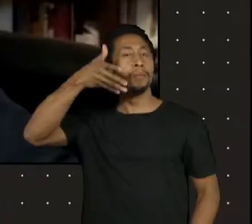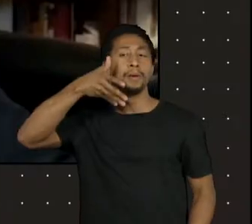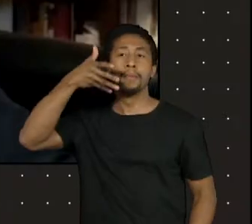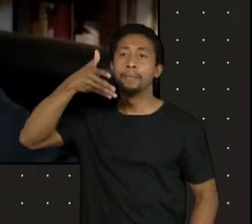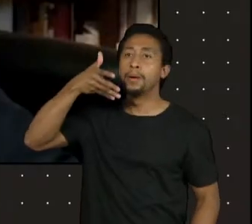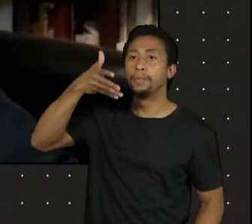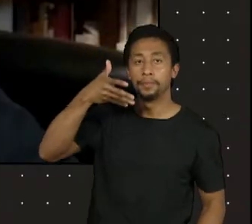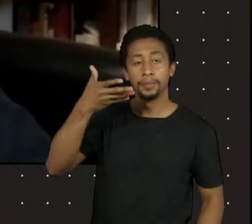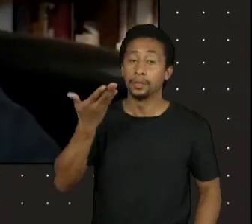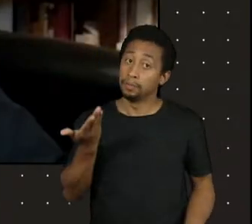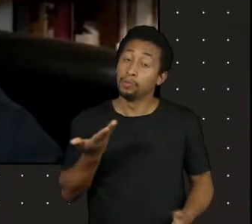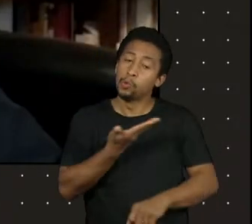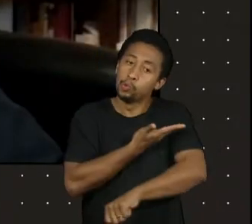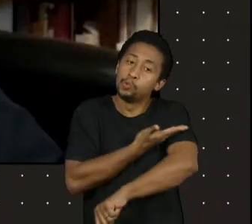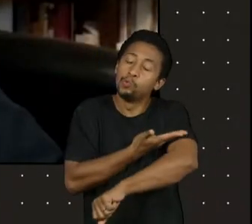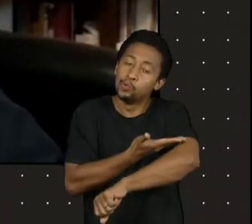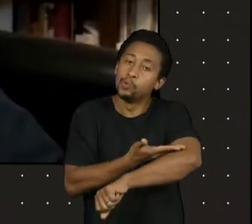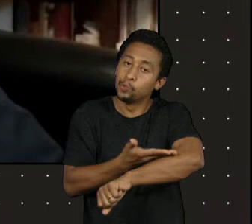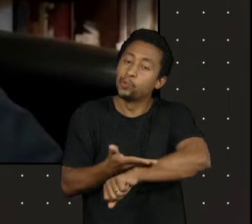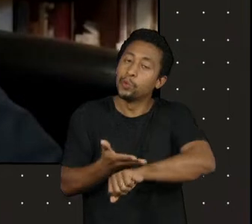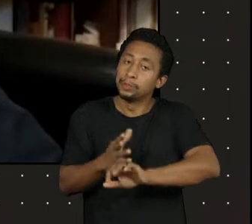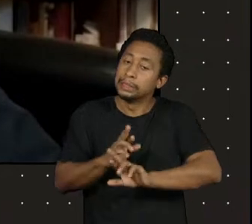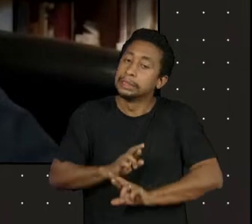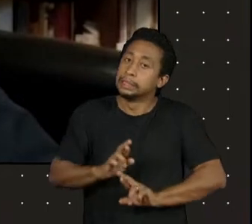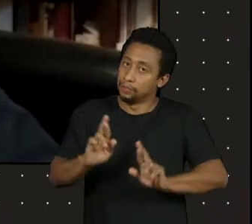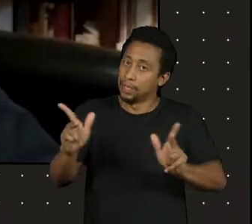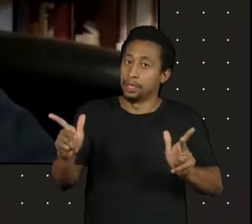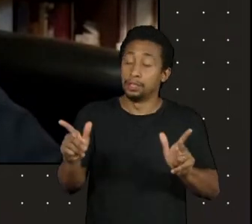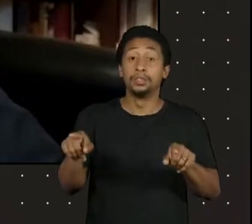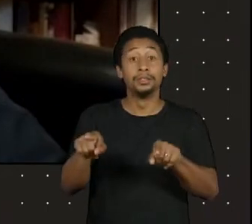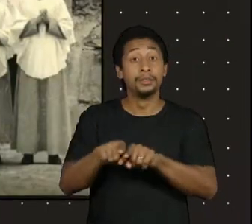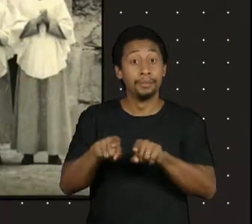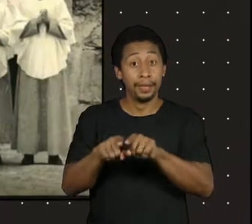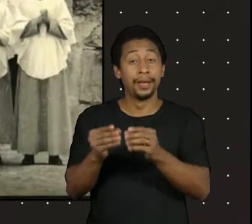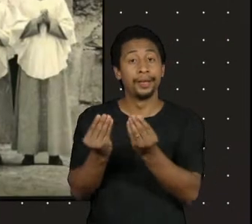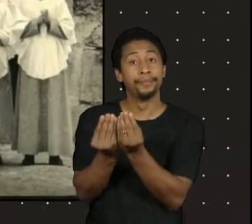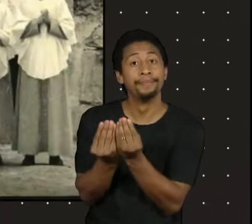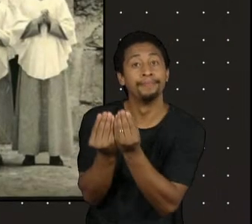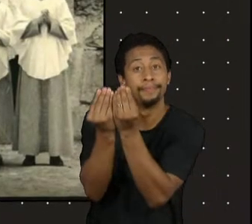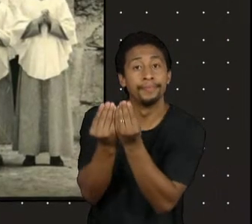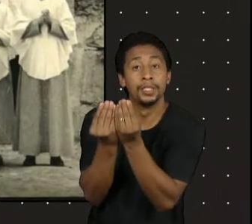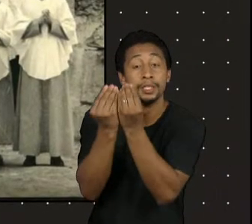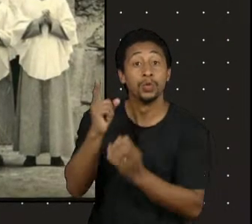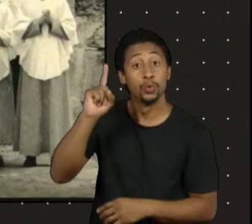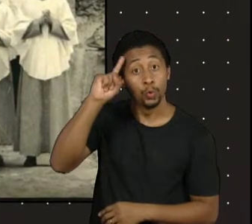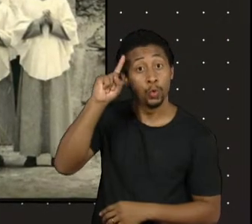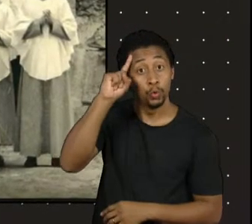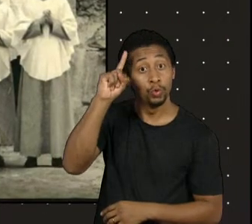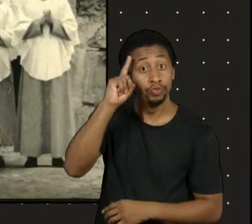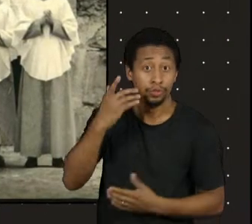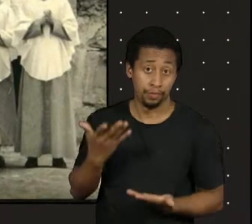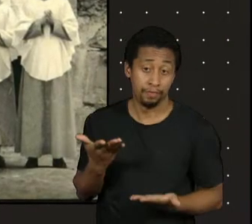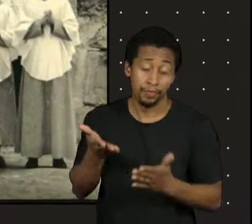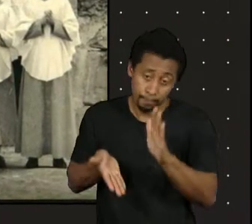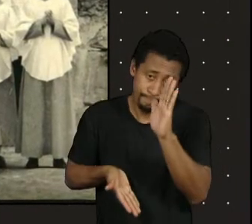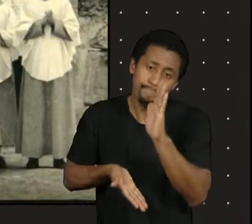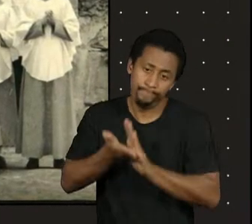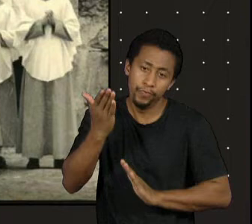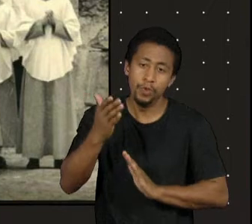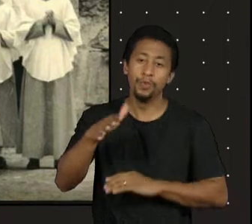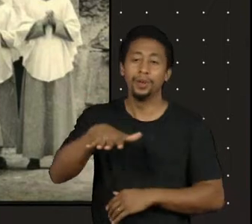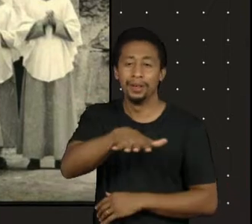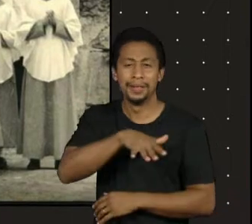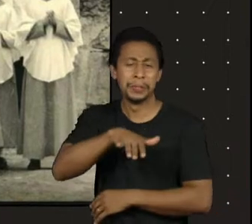outros hábitos a serem adquiridos. Eu tinha missa diária, coisa que não tinha antes. Então, fui lá para Friburgo, a vida